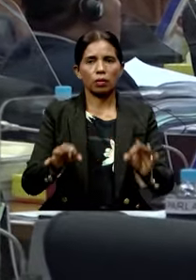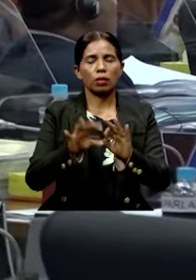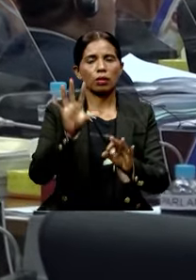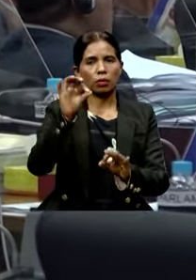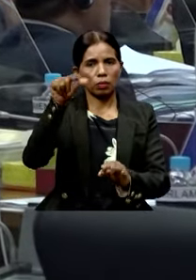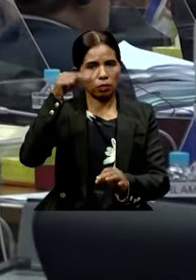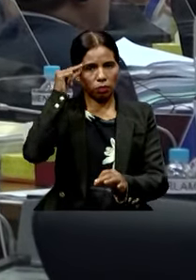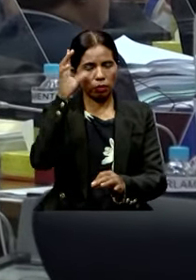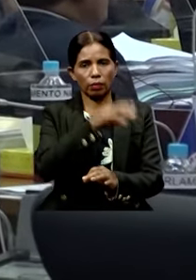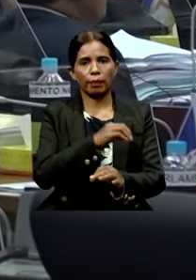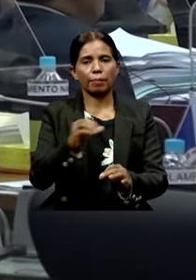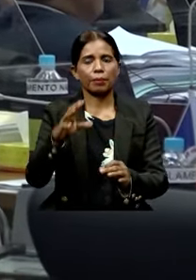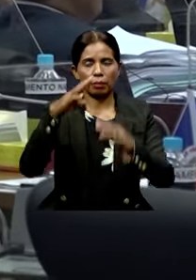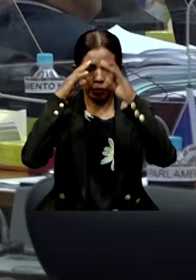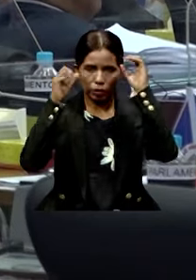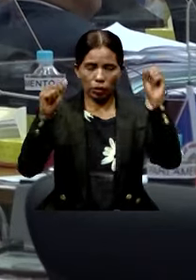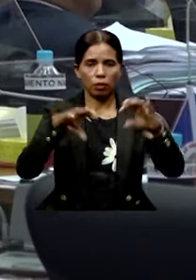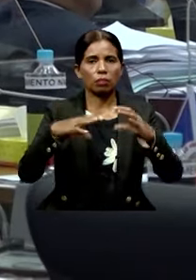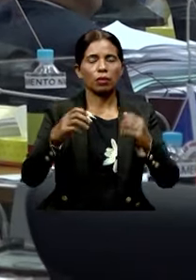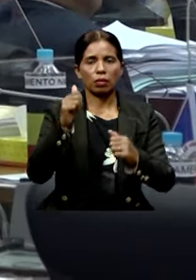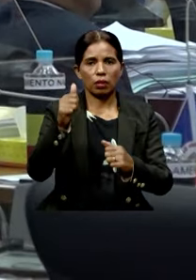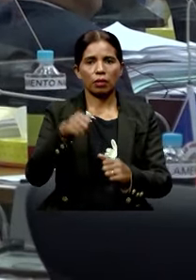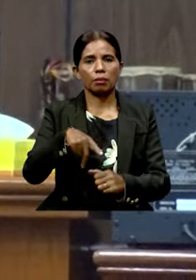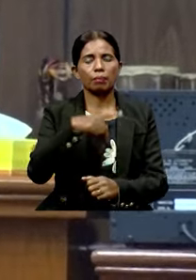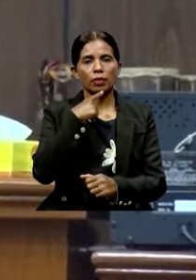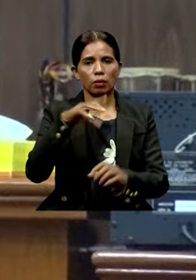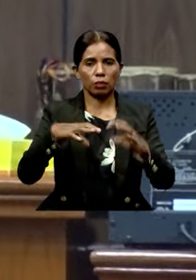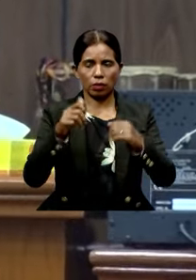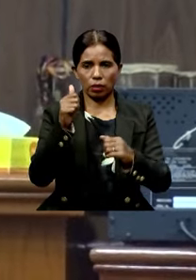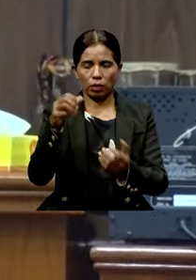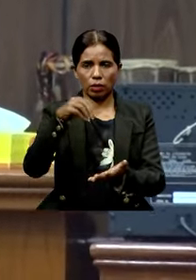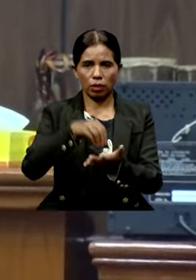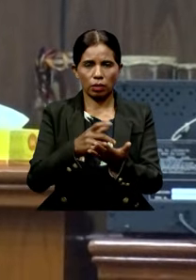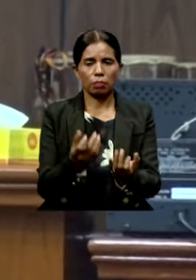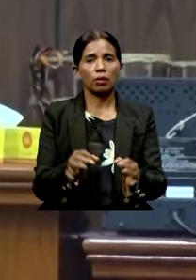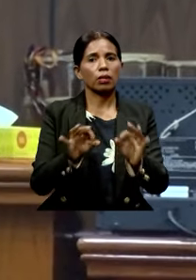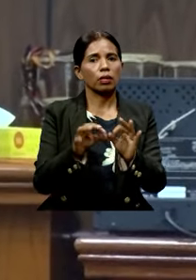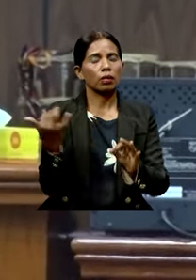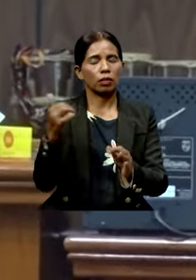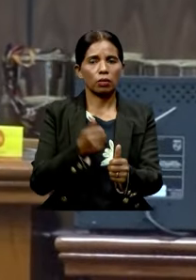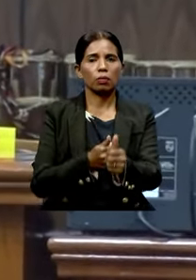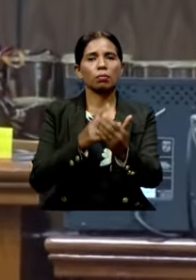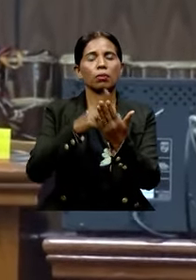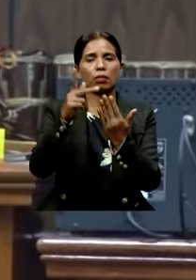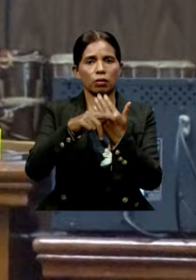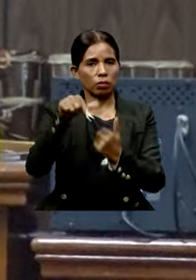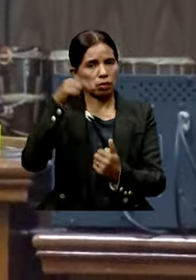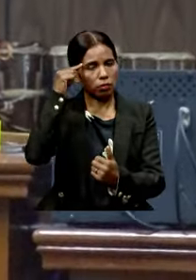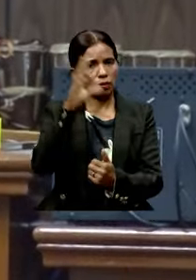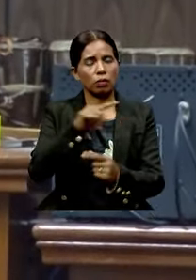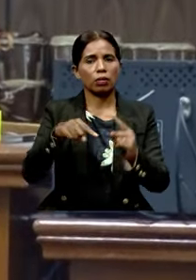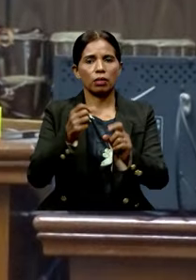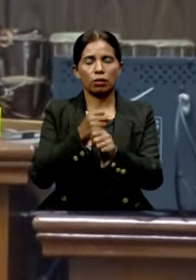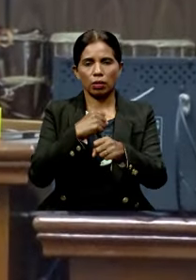neng. Presidente Comissão A, Patrocínio Fernandes Ateten, Comissão A se ajusta prioridade sira baseia ba programa governo neng, ba ingira